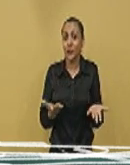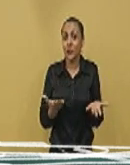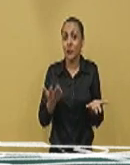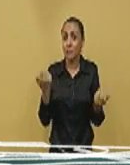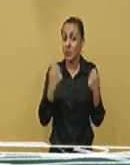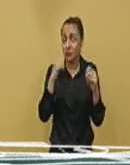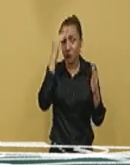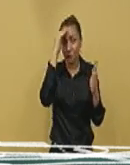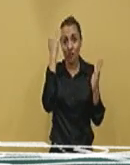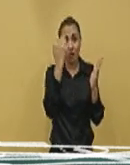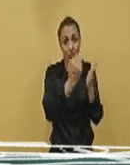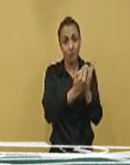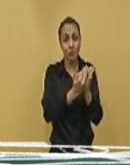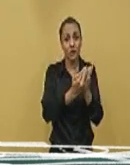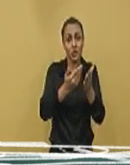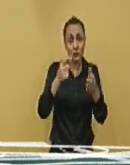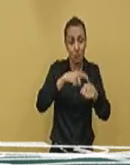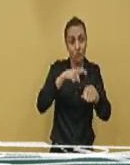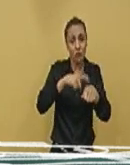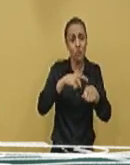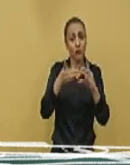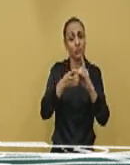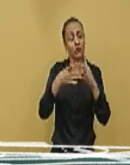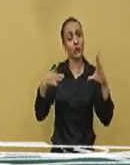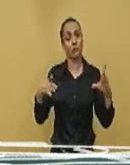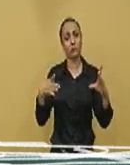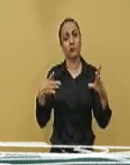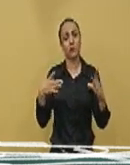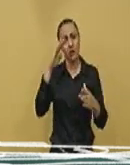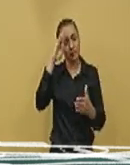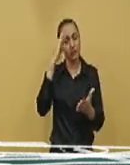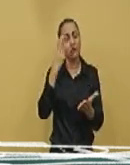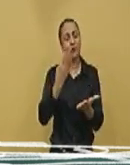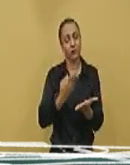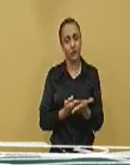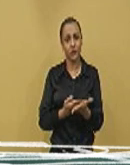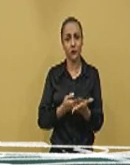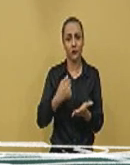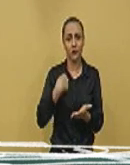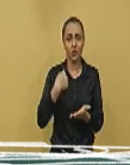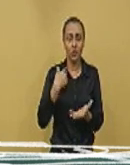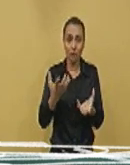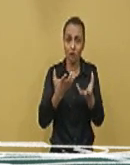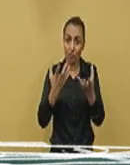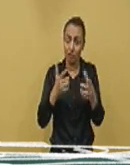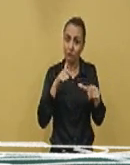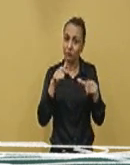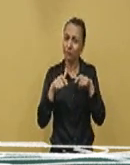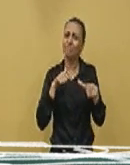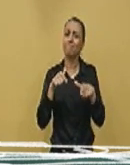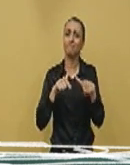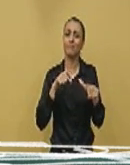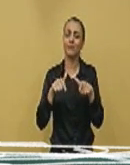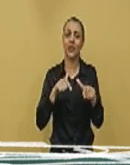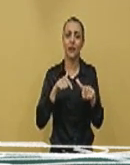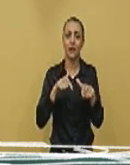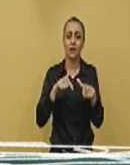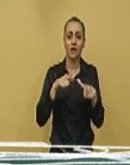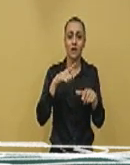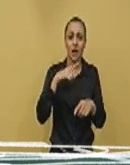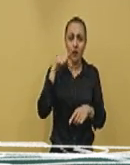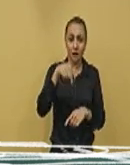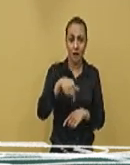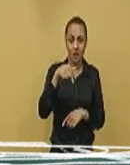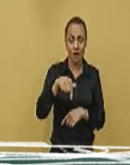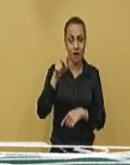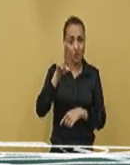respeitar essa tradição democrática, e eu acredito nisso, e, por isso, eu trabalho muito a questão da extensão